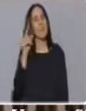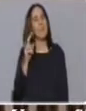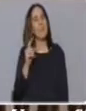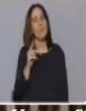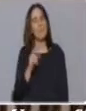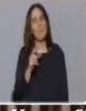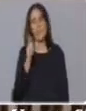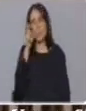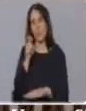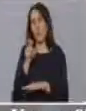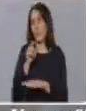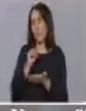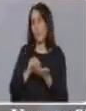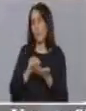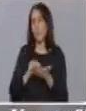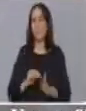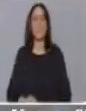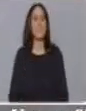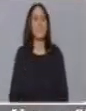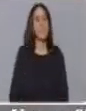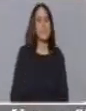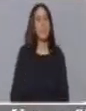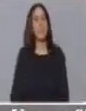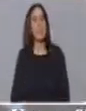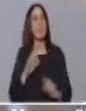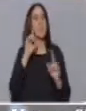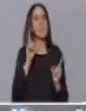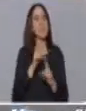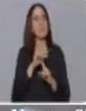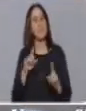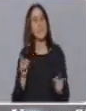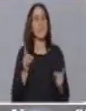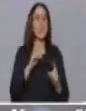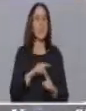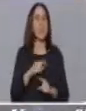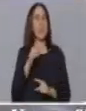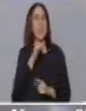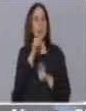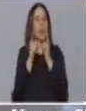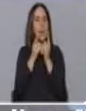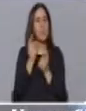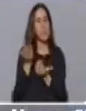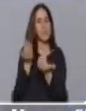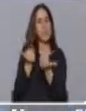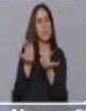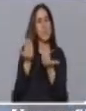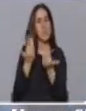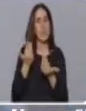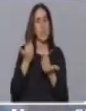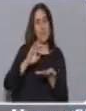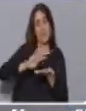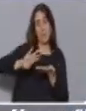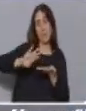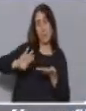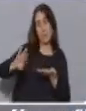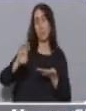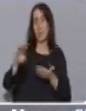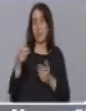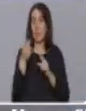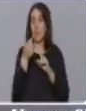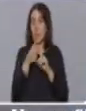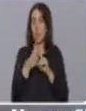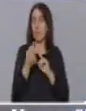pobre. Ai, chega, chega, chega, chega a minha agulha. Afasta, afasta, afasta, afasta o